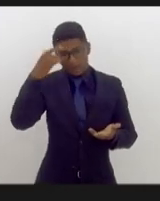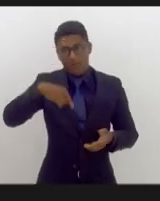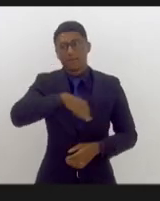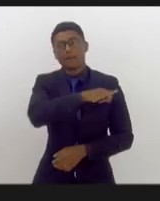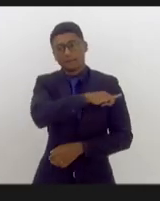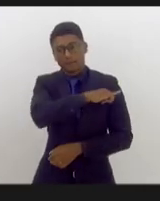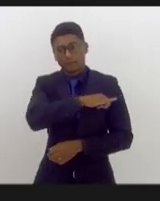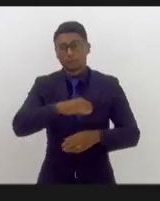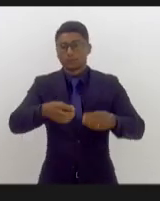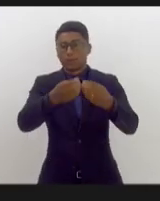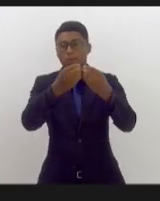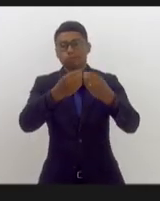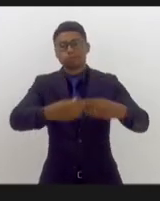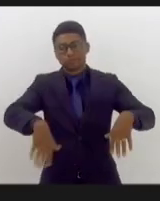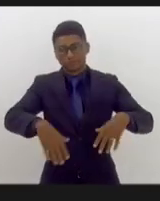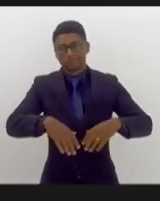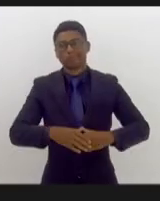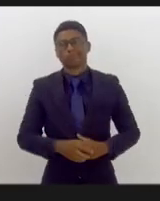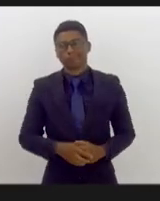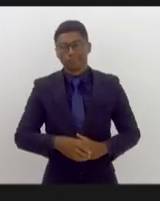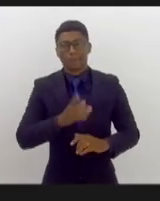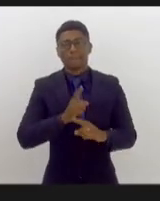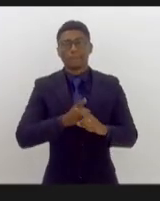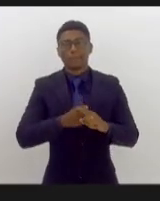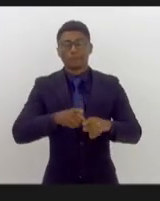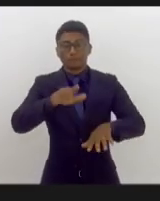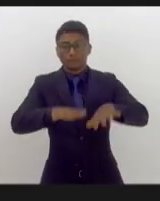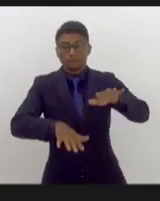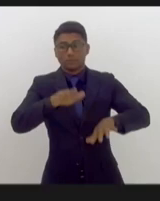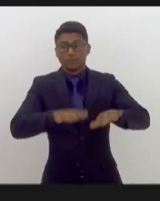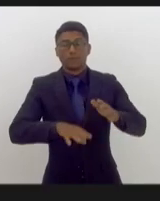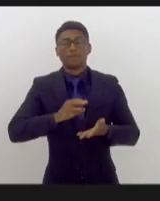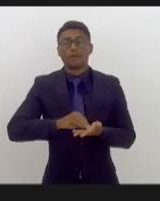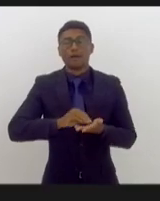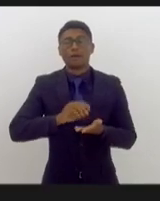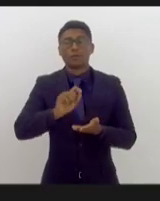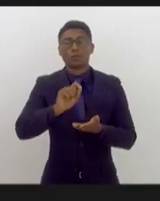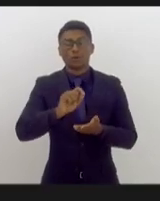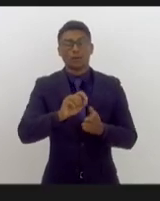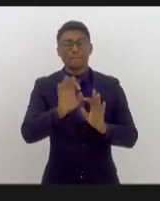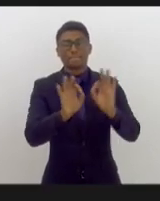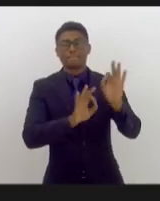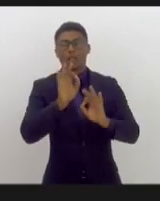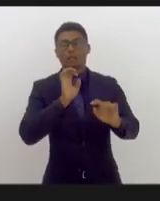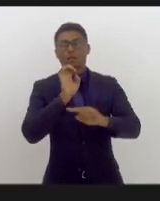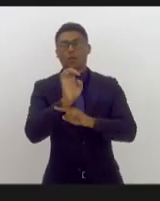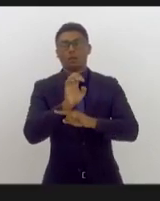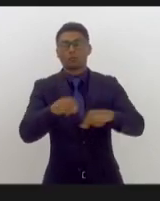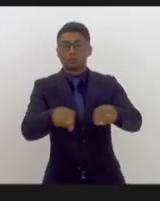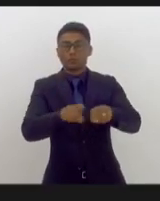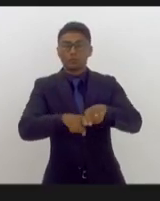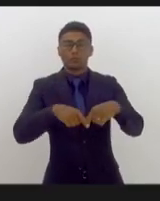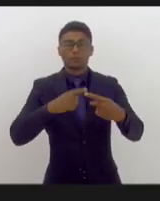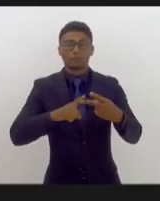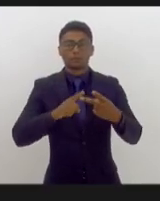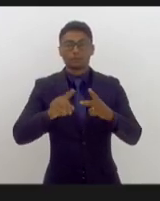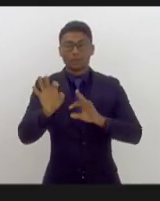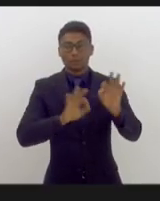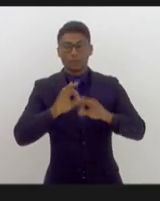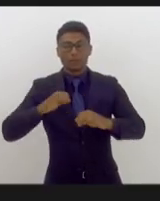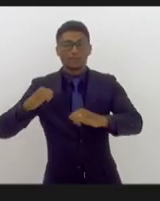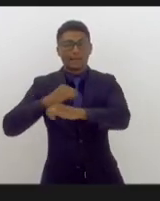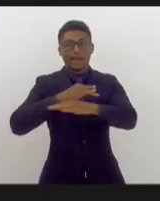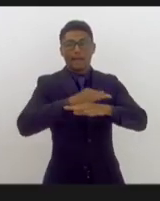Porque muitas vezes a falta de um plano estadual reverbera também em planos municipais ruins